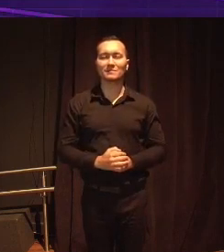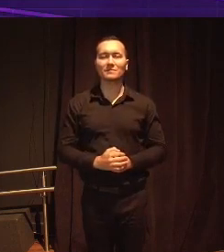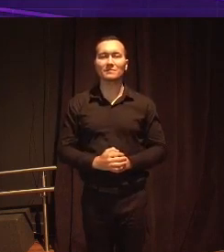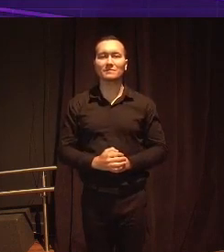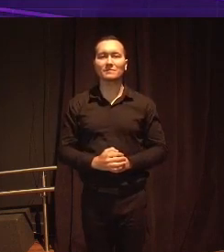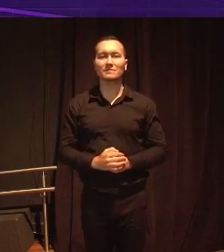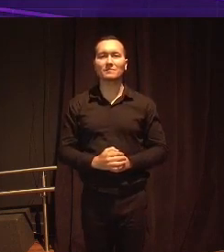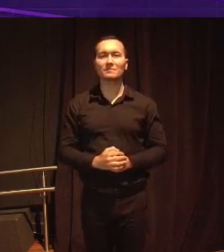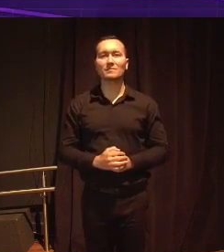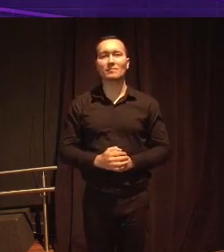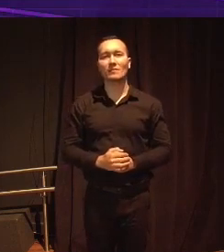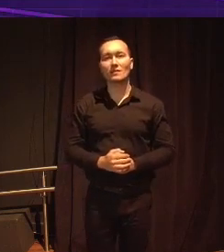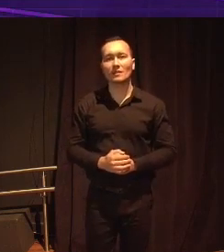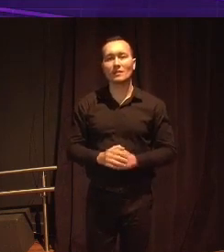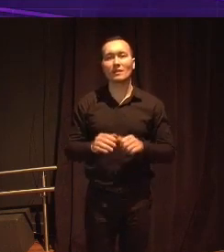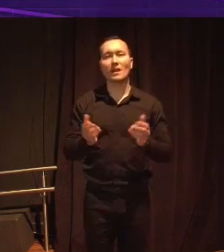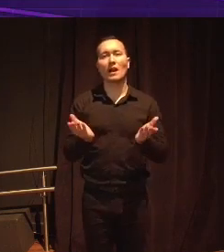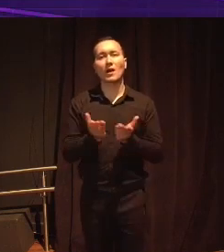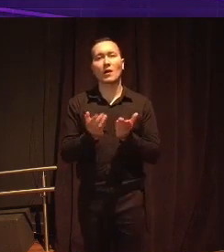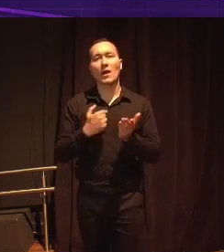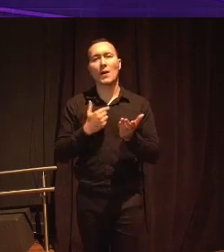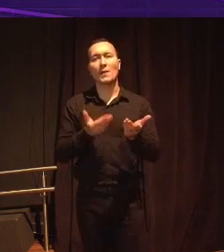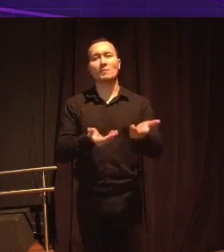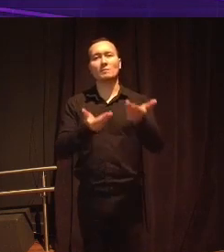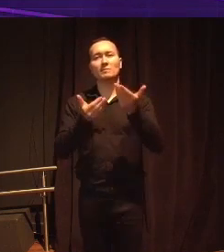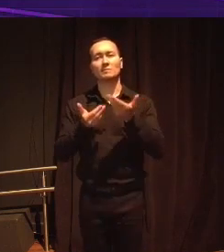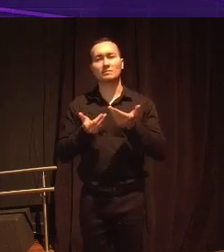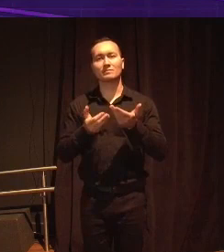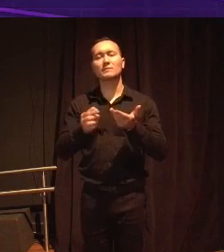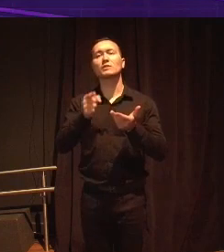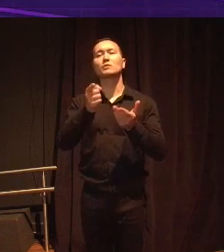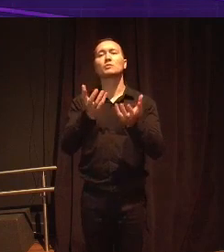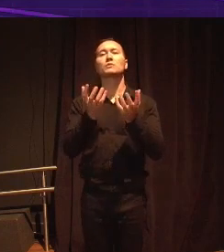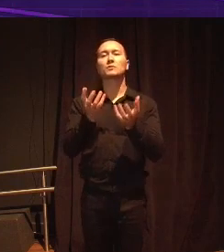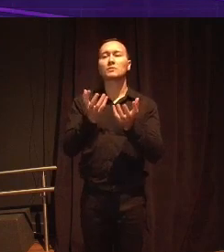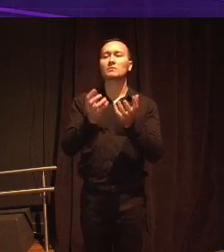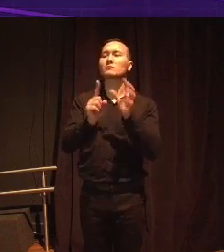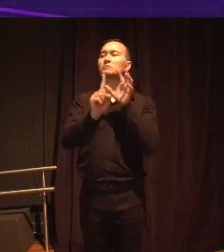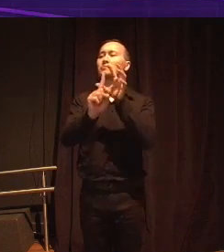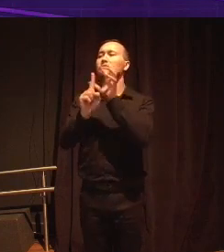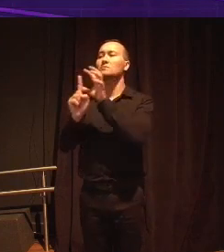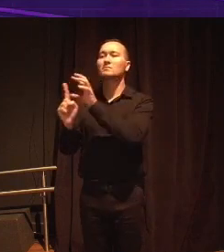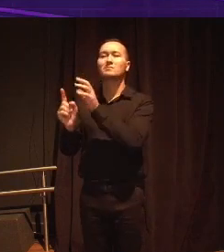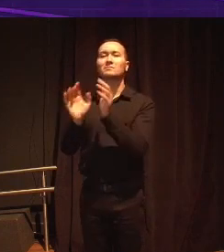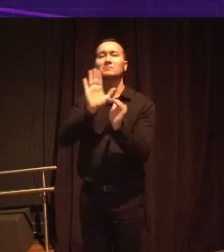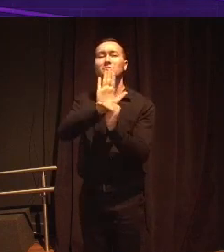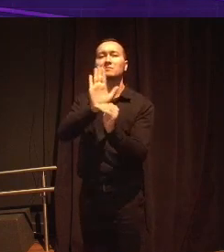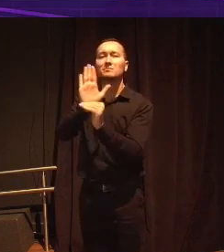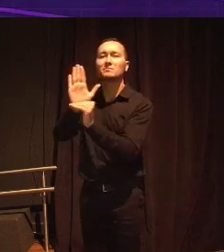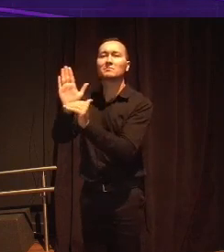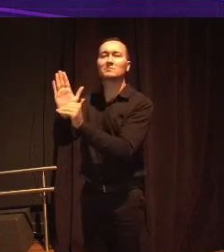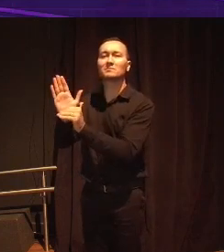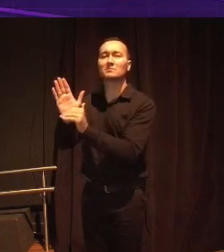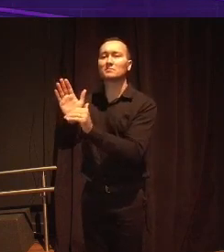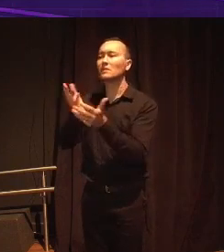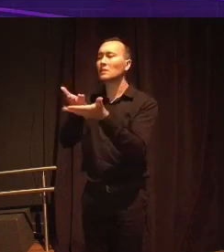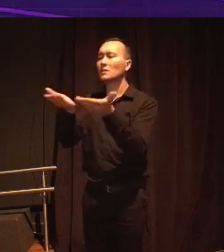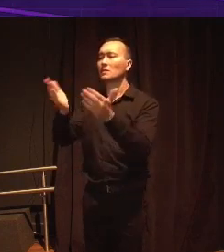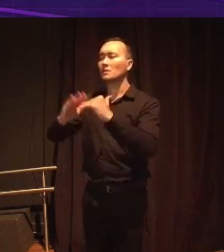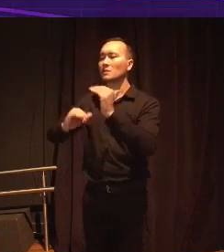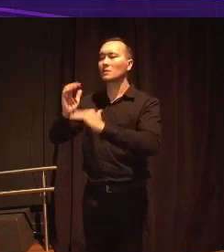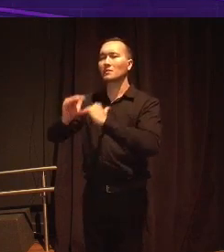E aqui fica um convite, né? Quer fazer a diferença no mundo ao tempo que expande seu